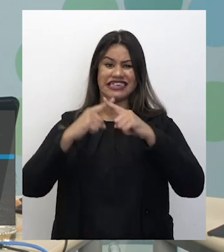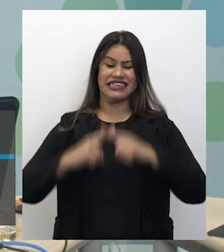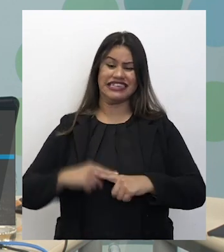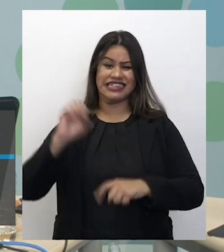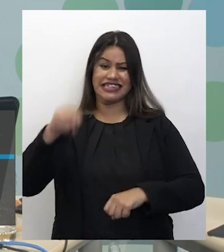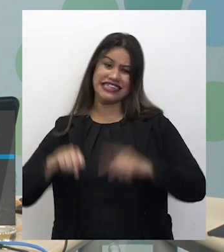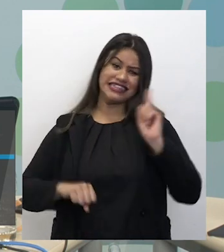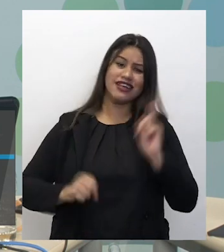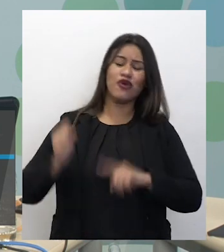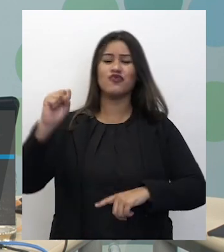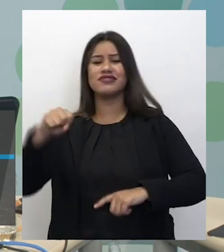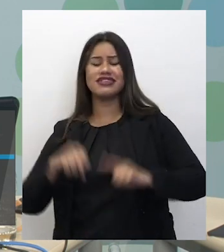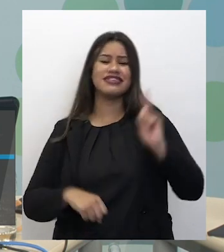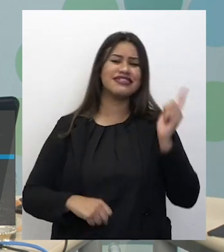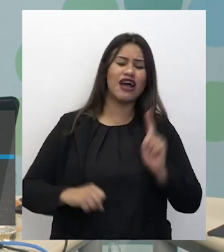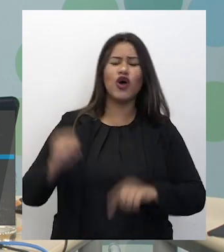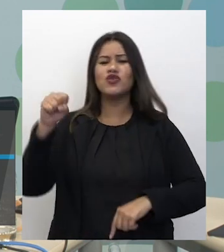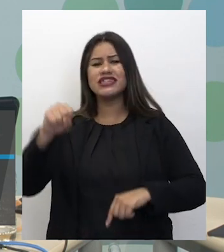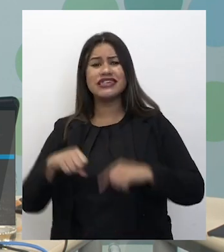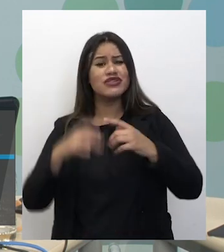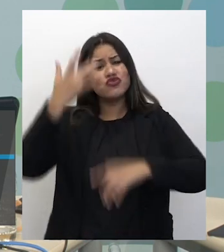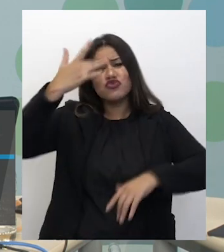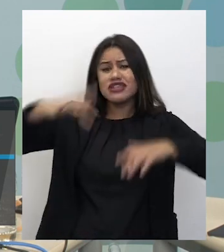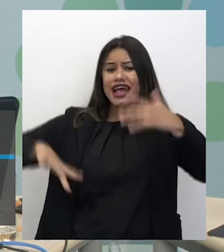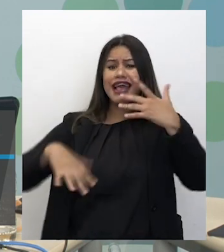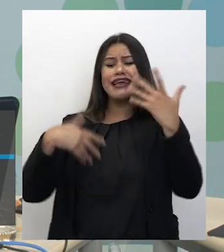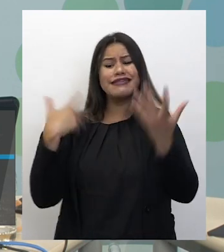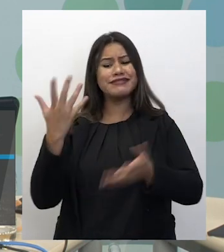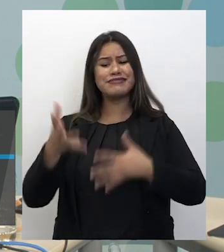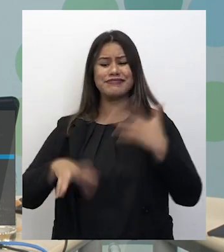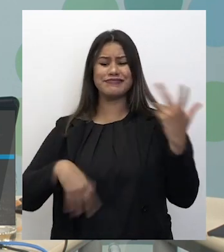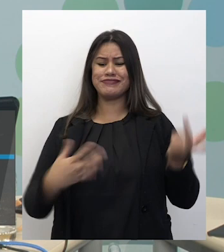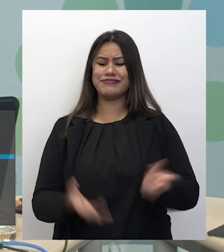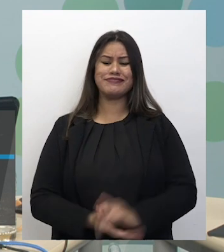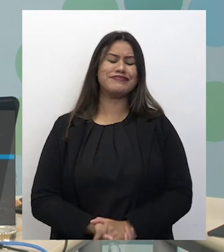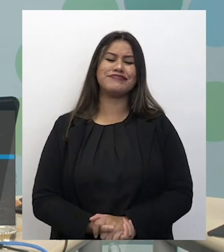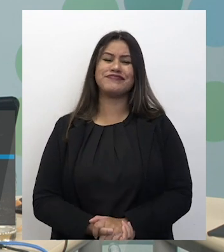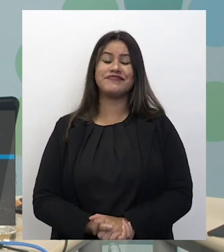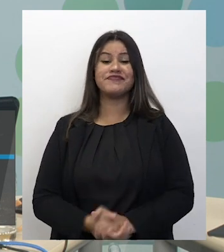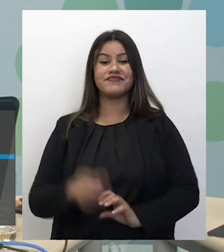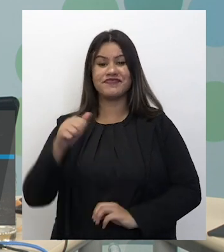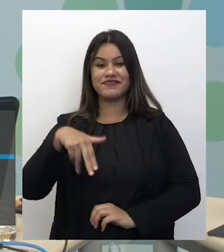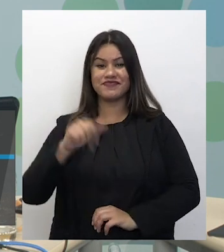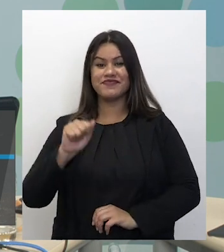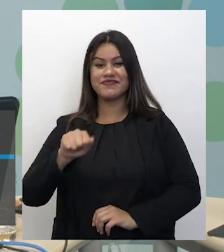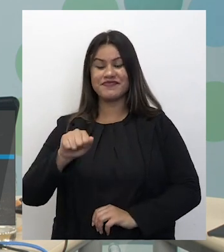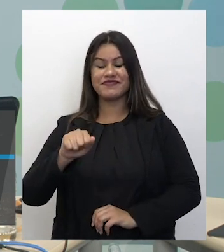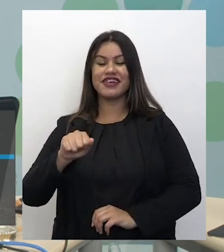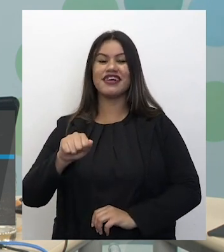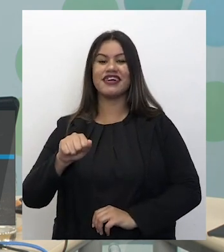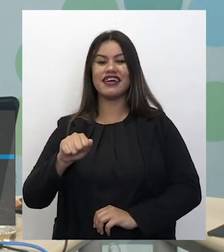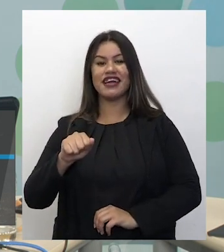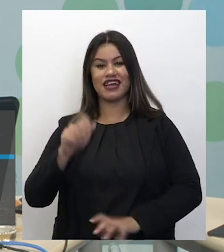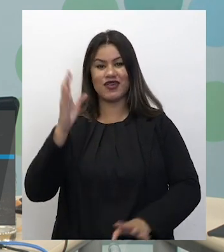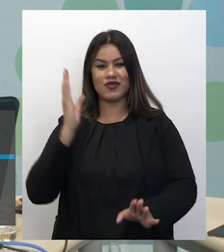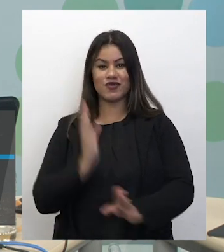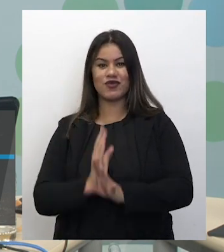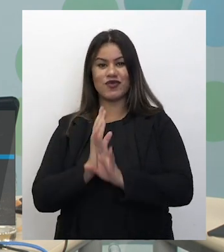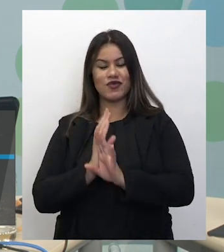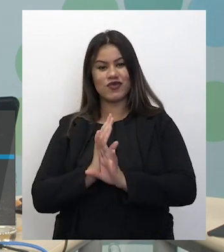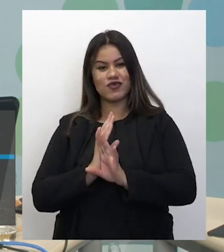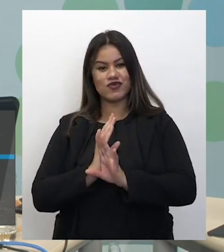não, aí não sei. A Ana Gabriela, ela deve ter encontrado